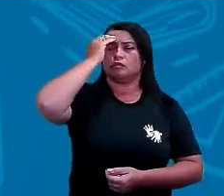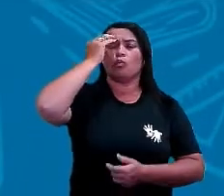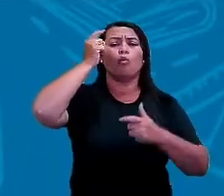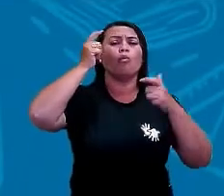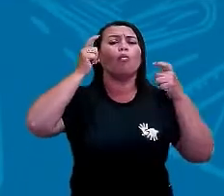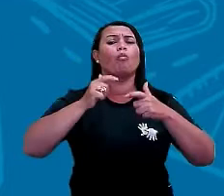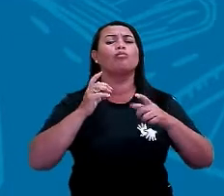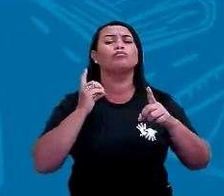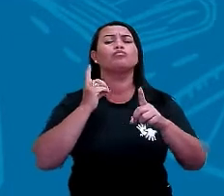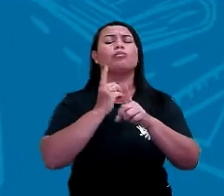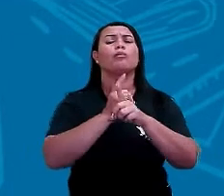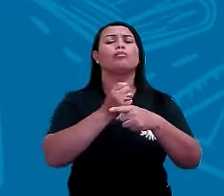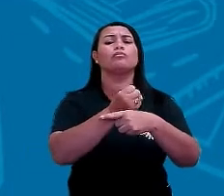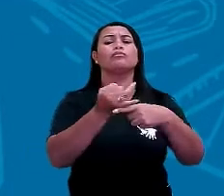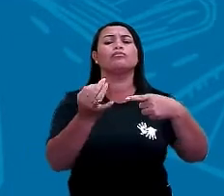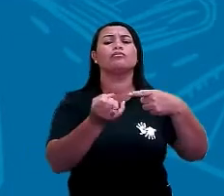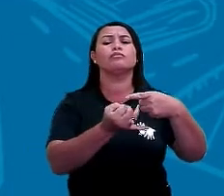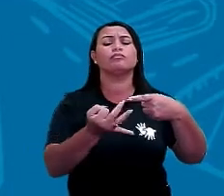encontro fração.